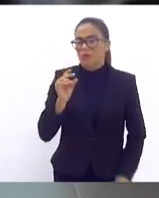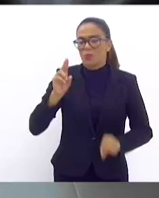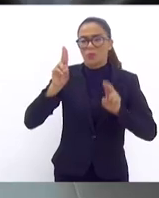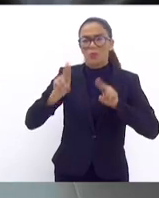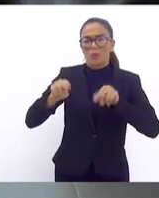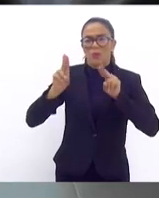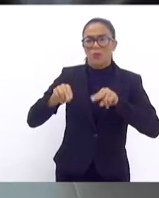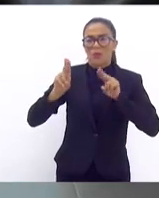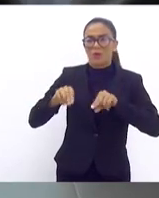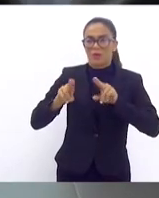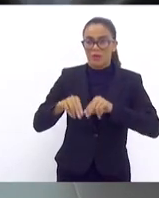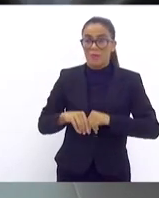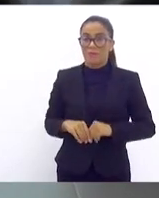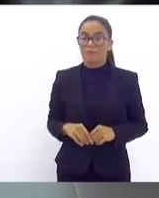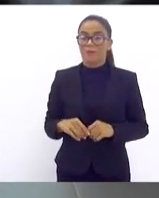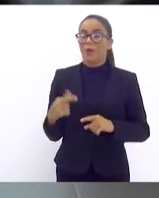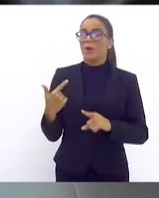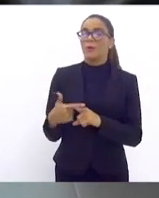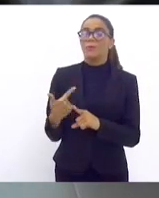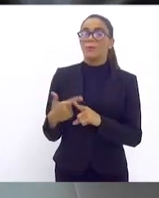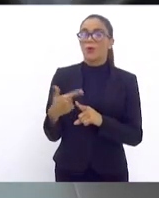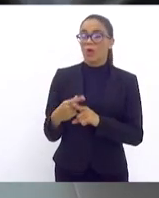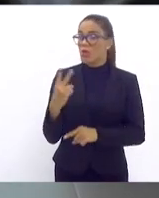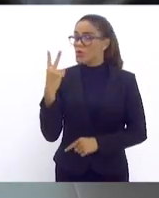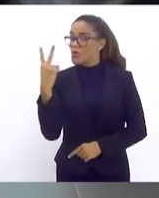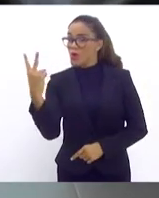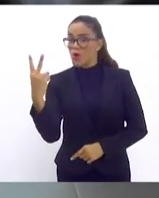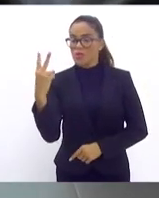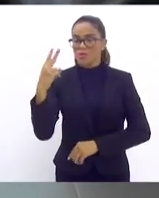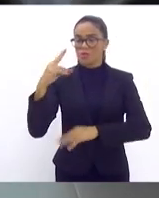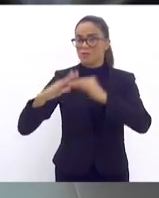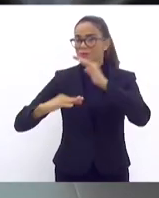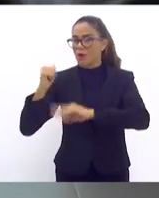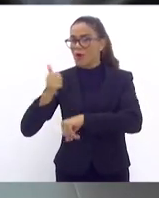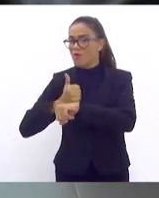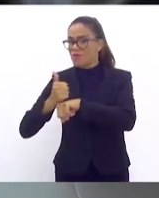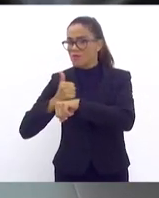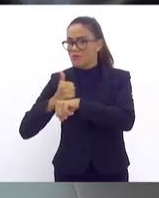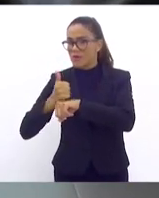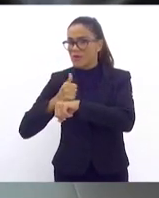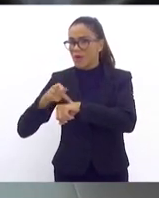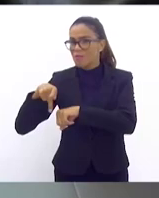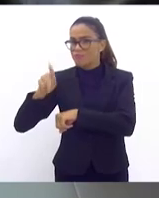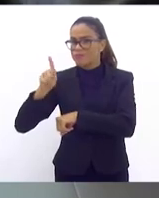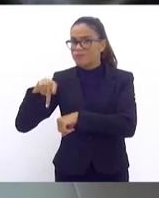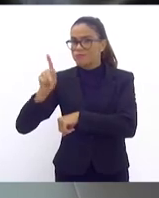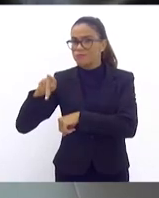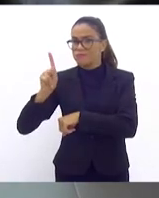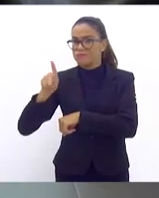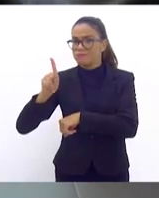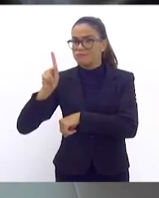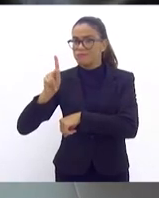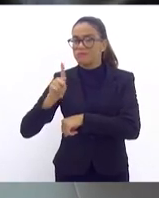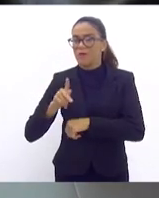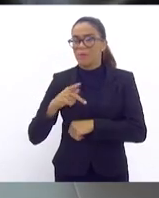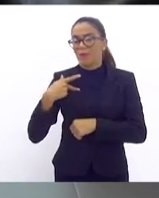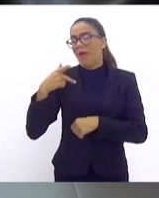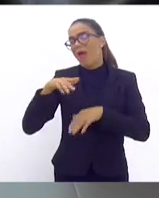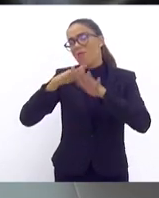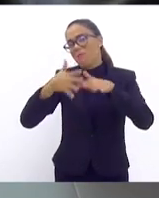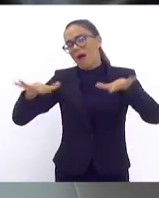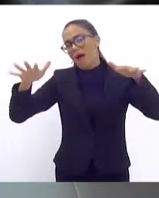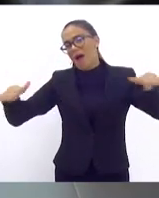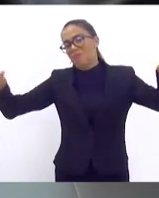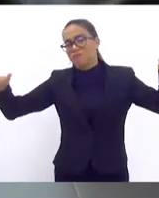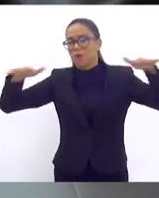Né? Porque dois petroleiros em mar aberto, né? Porque é o